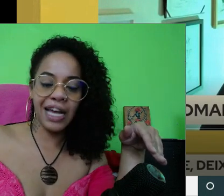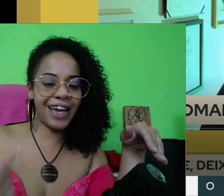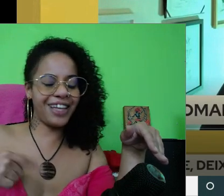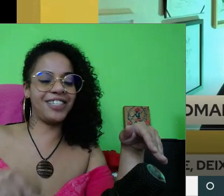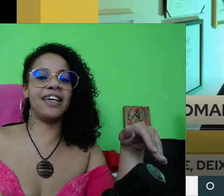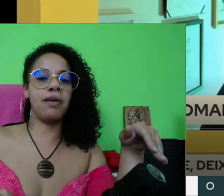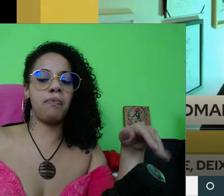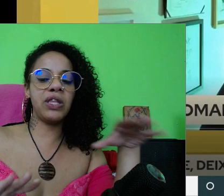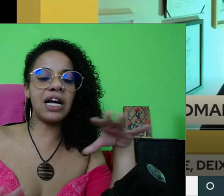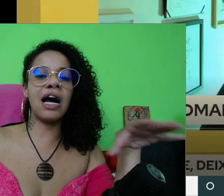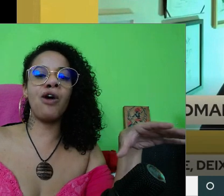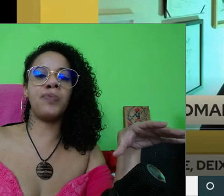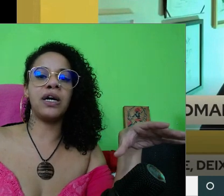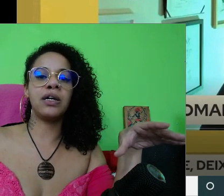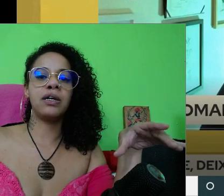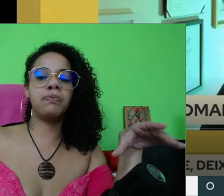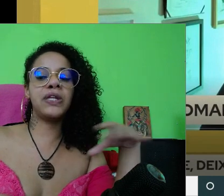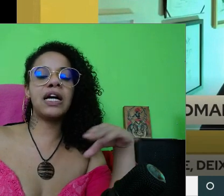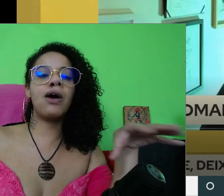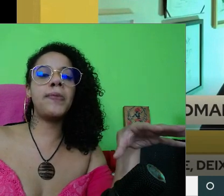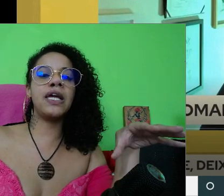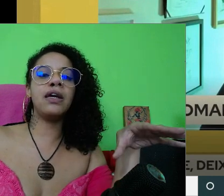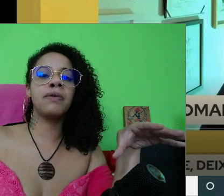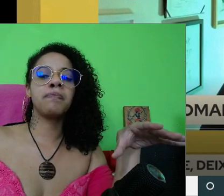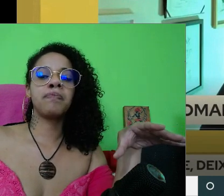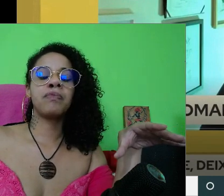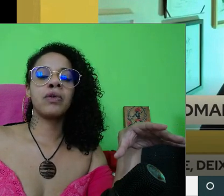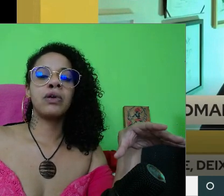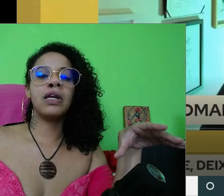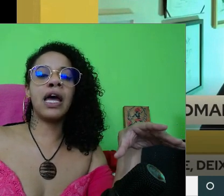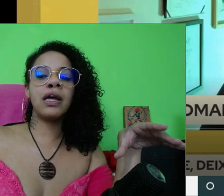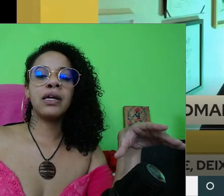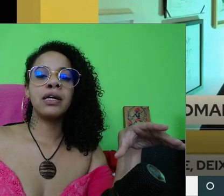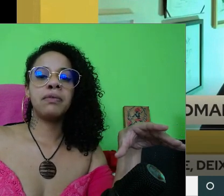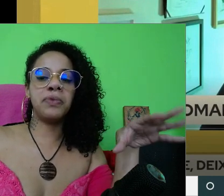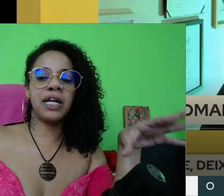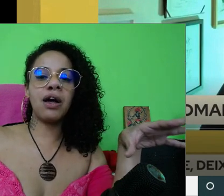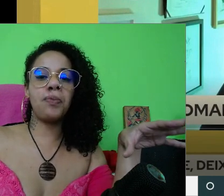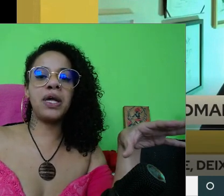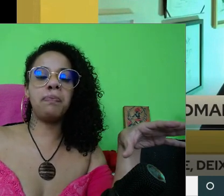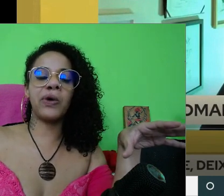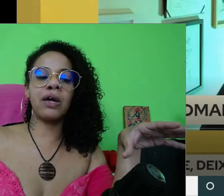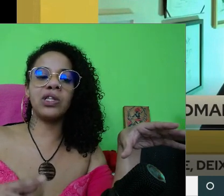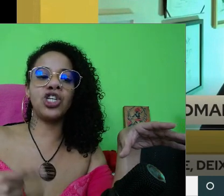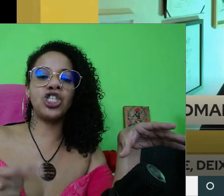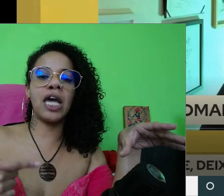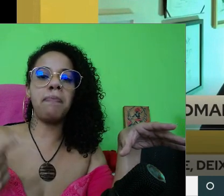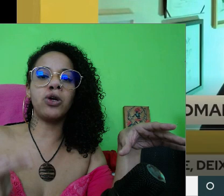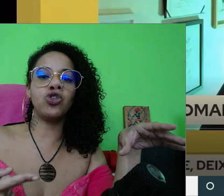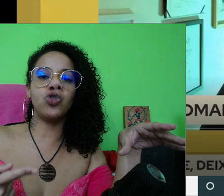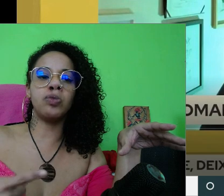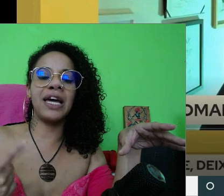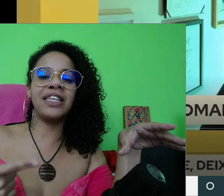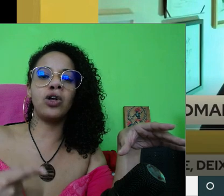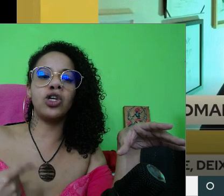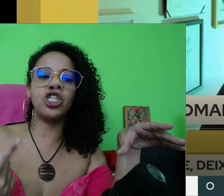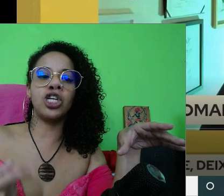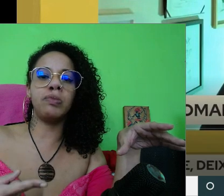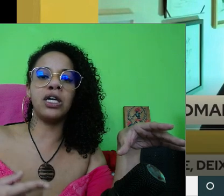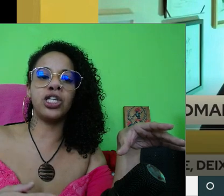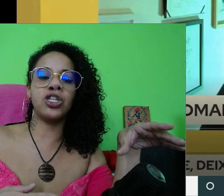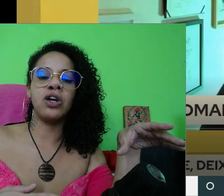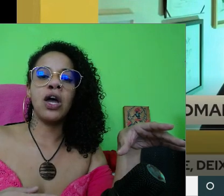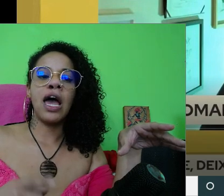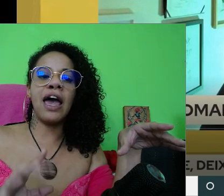Democrata quer dizer muita calma muita calma aí né muita calma aí porque quando a gente reproduz uma